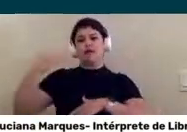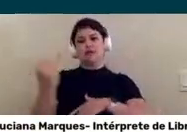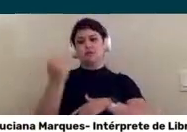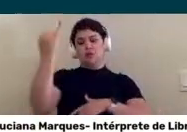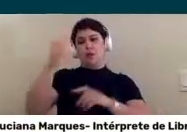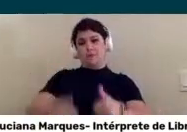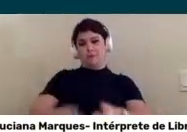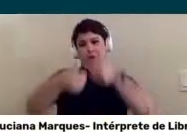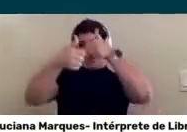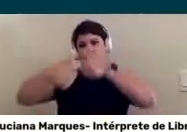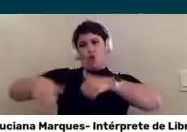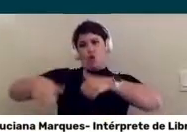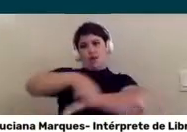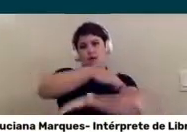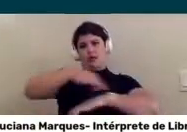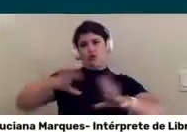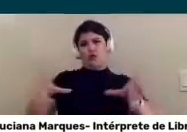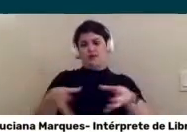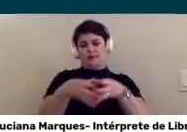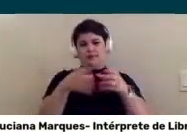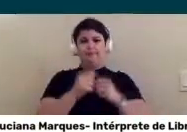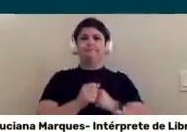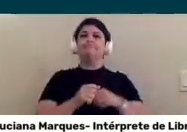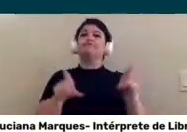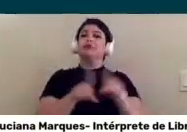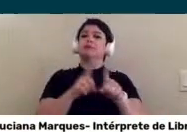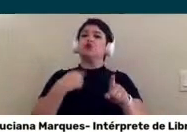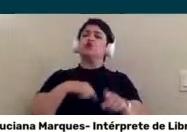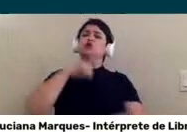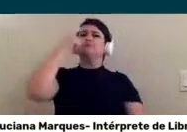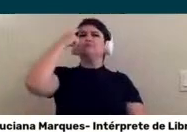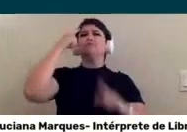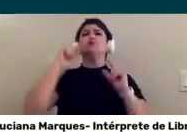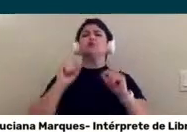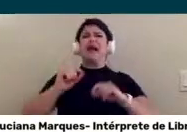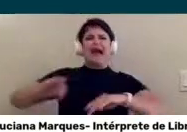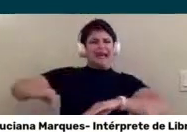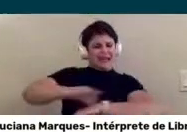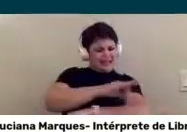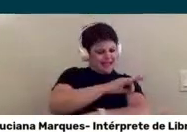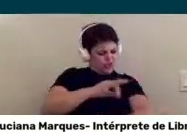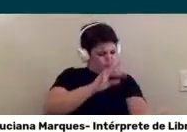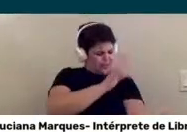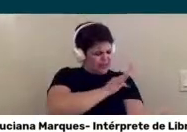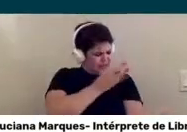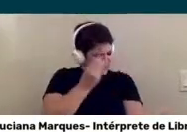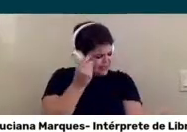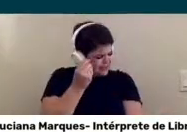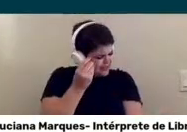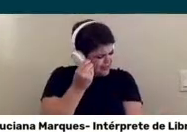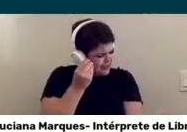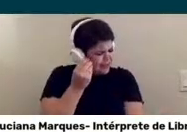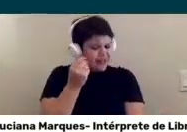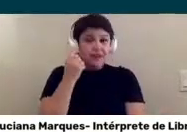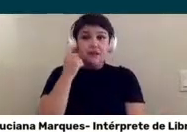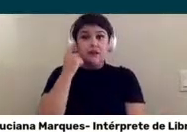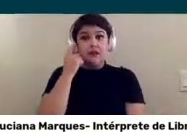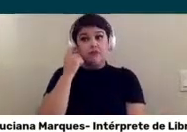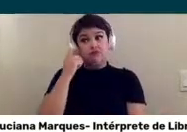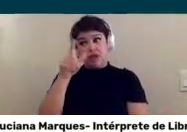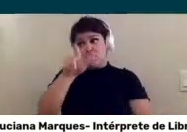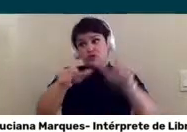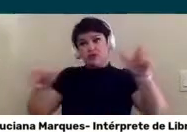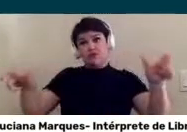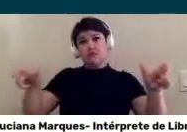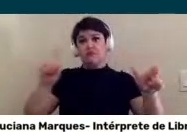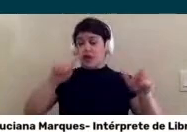da corporação. E, por fim, a gente pensa assim, né? Arquitetura técnica. Mas, gente, é sobre pessoas, né? É sobre